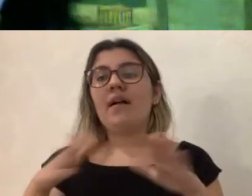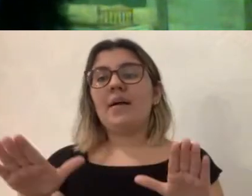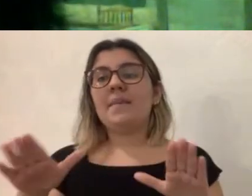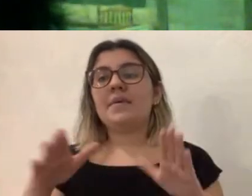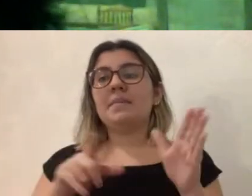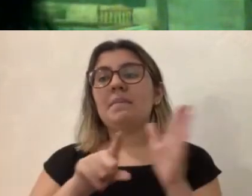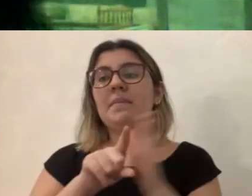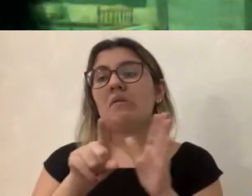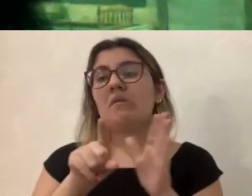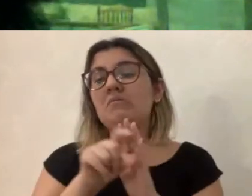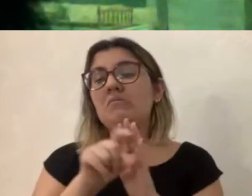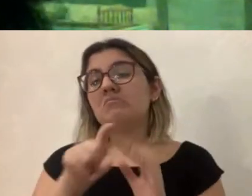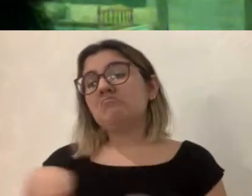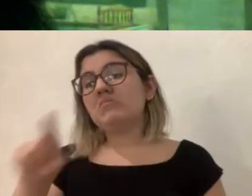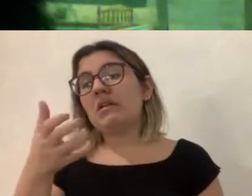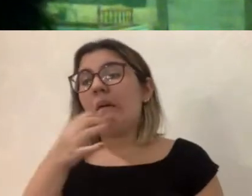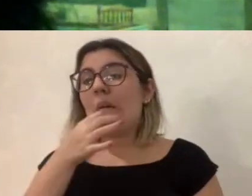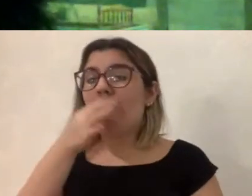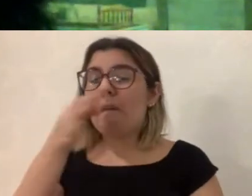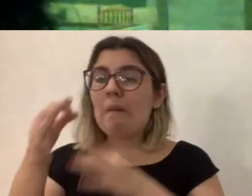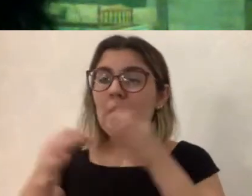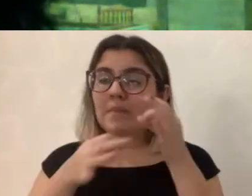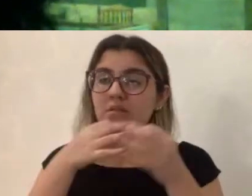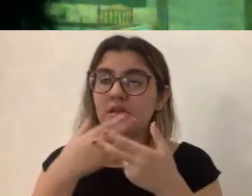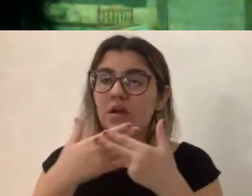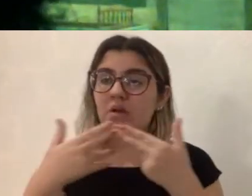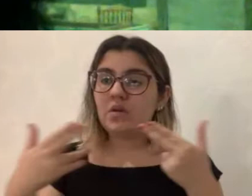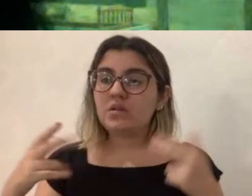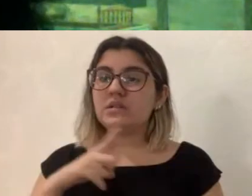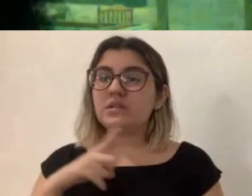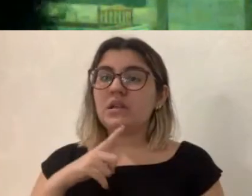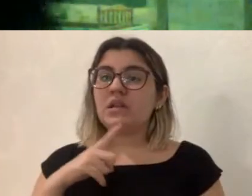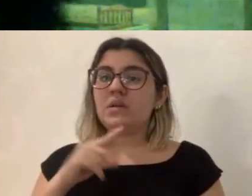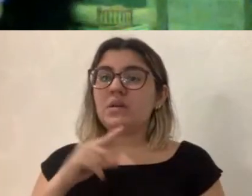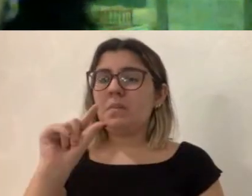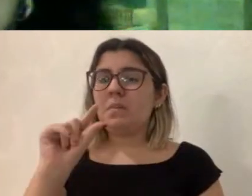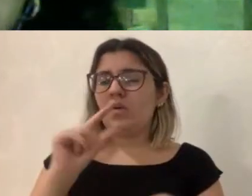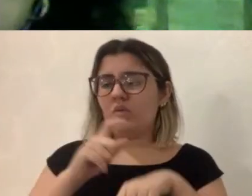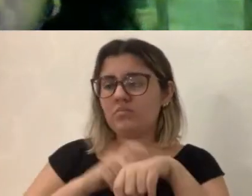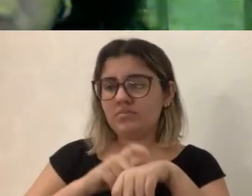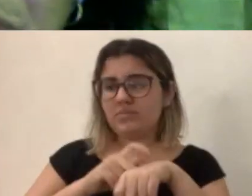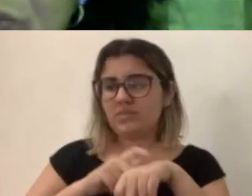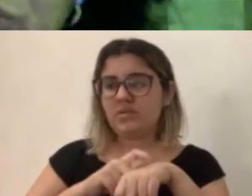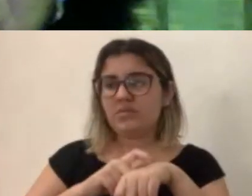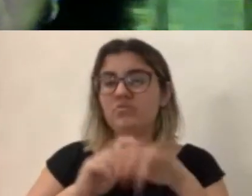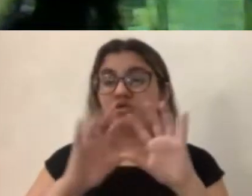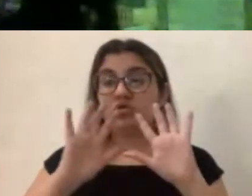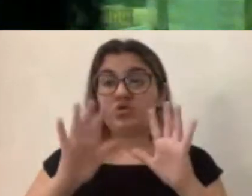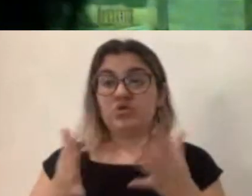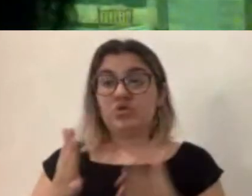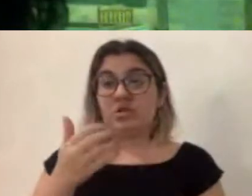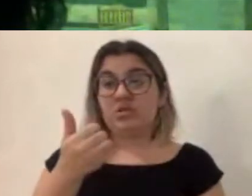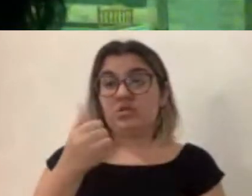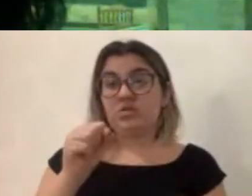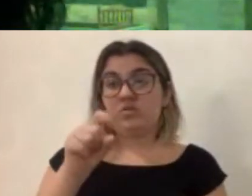gostaria de abrir para perguntas, caso haja perguntas, alguém queira comentar alguma coisa. Nós temos poucos